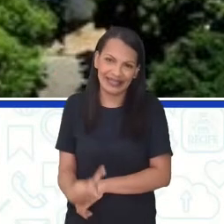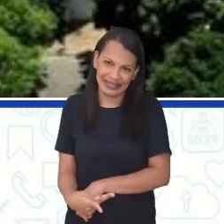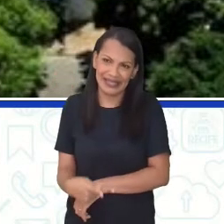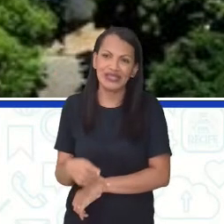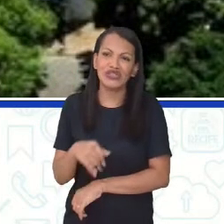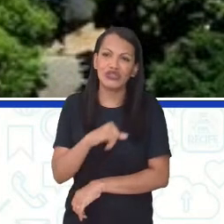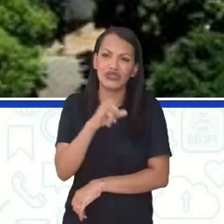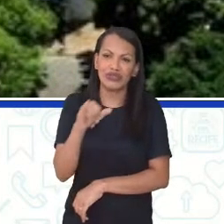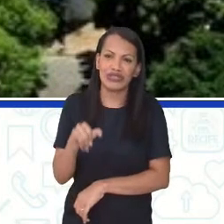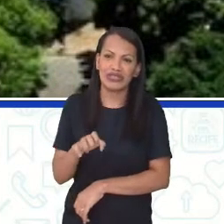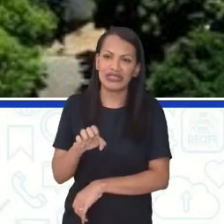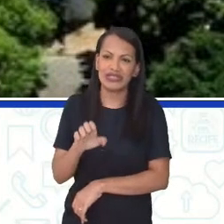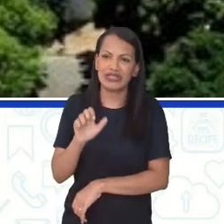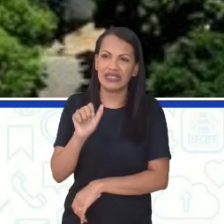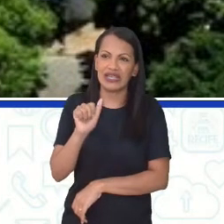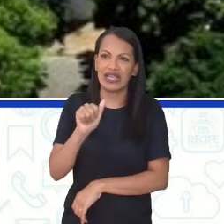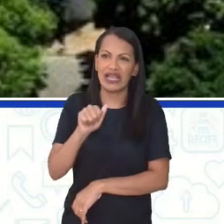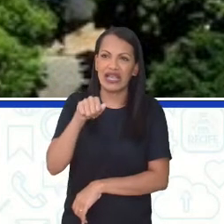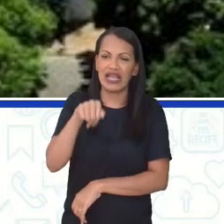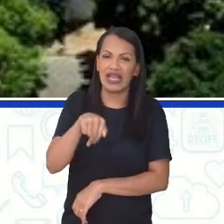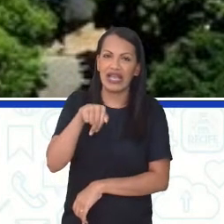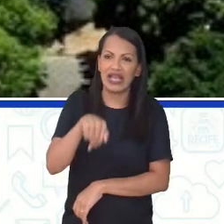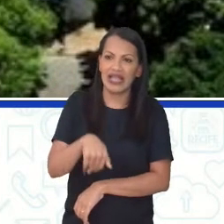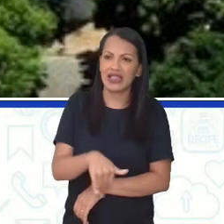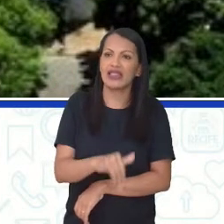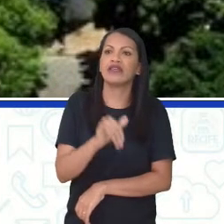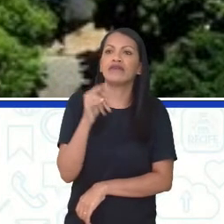da Cultura, um prédio